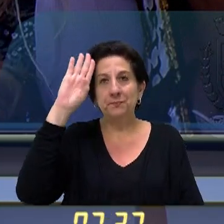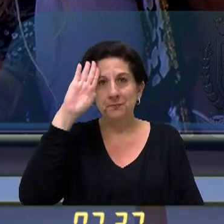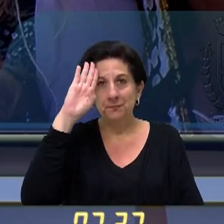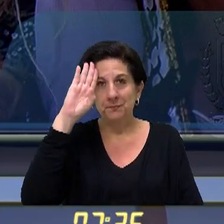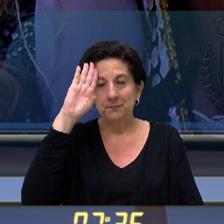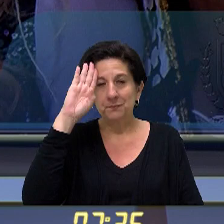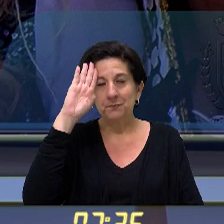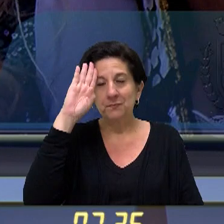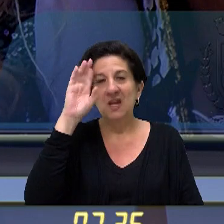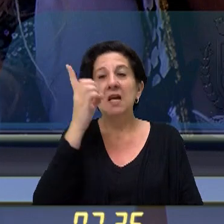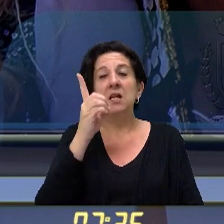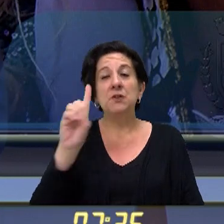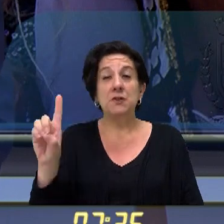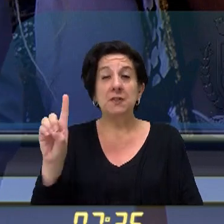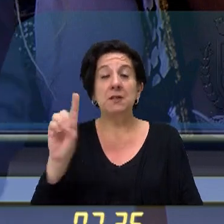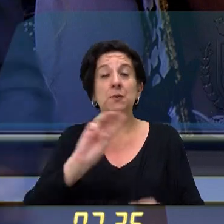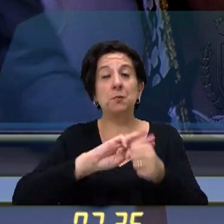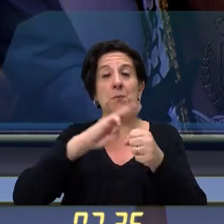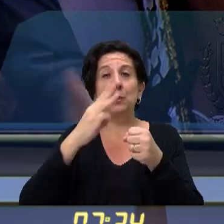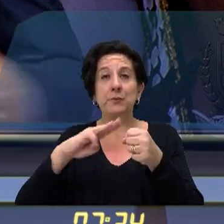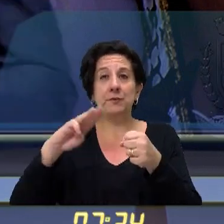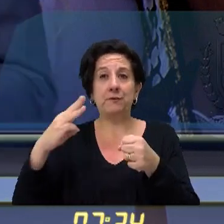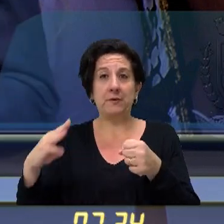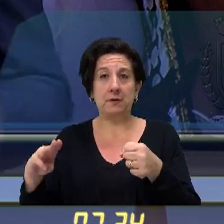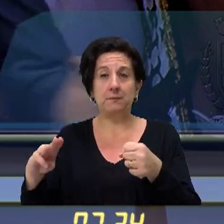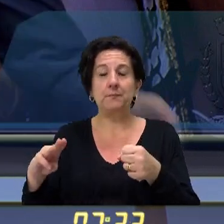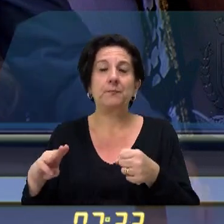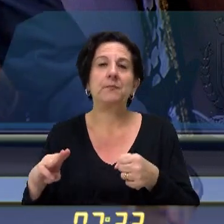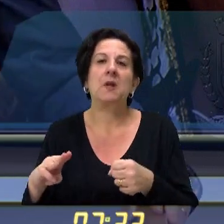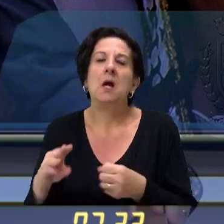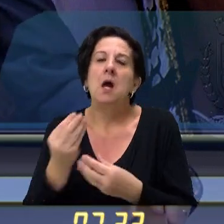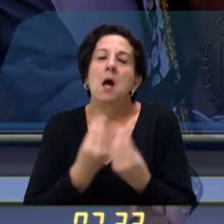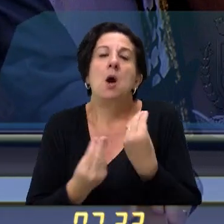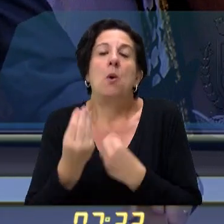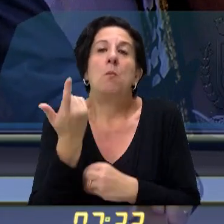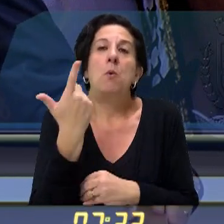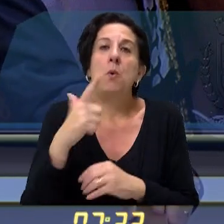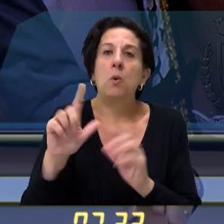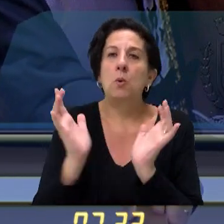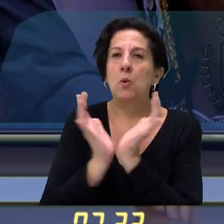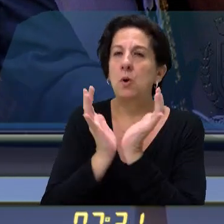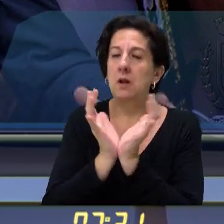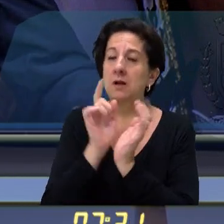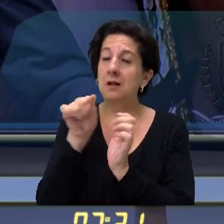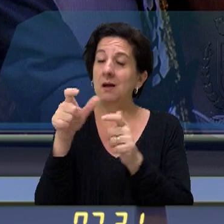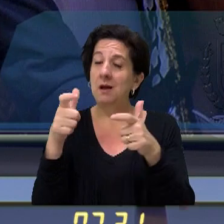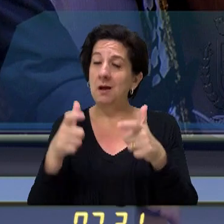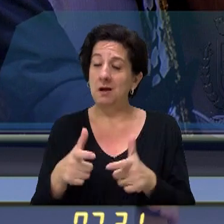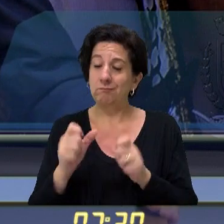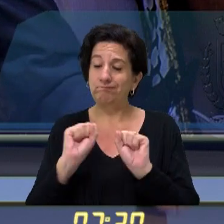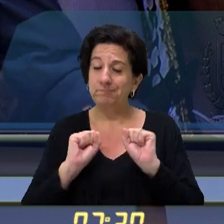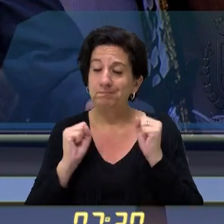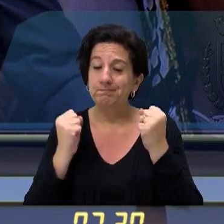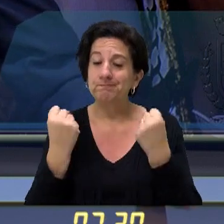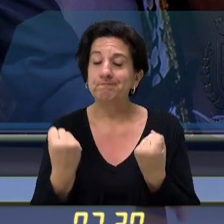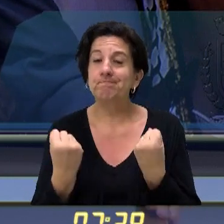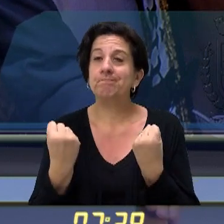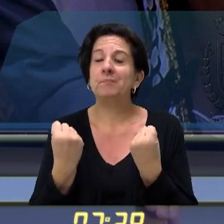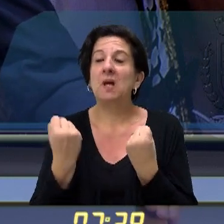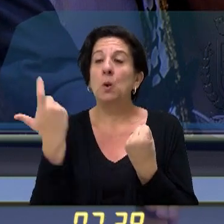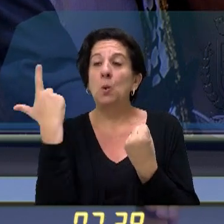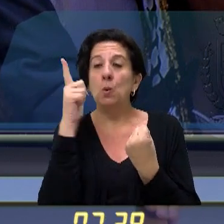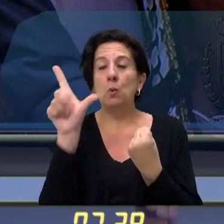distrito de Monte Alverno. Nós, assim como os demais colegas que são daquela área, estão empenhados